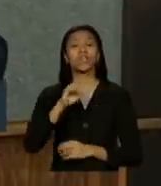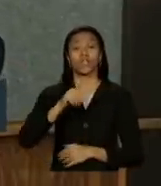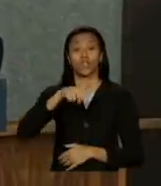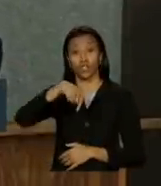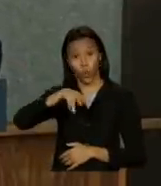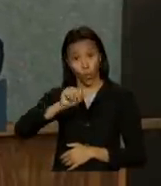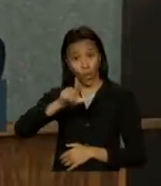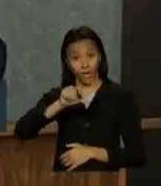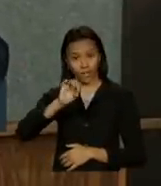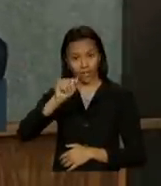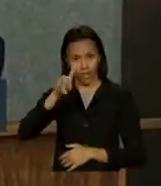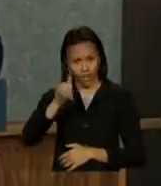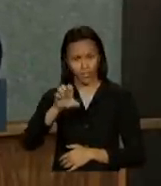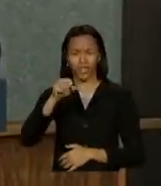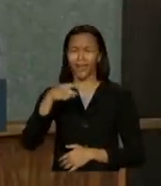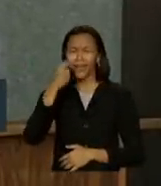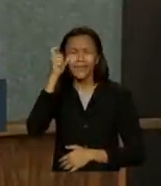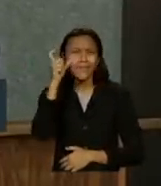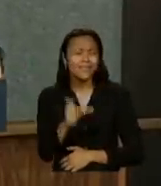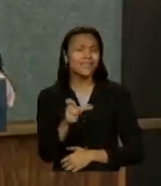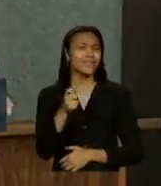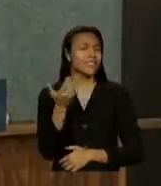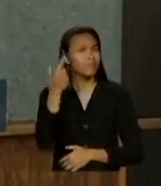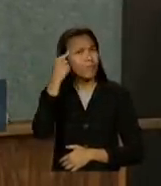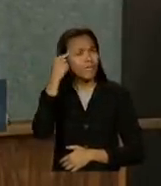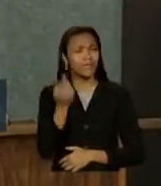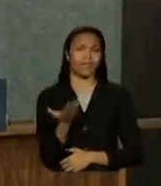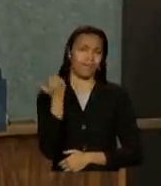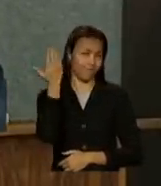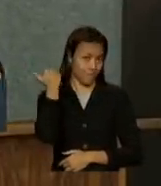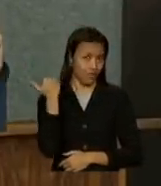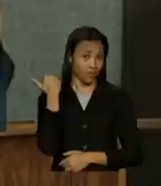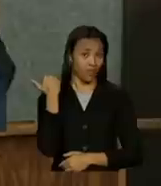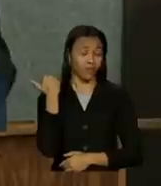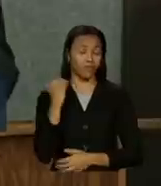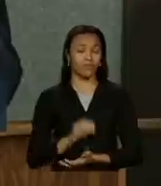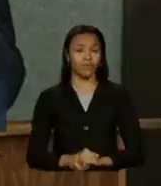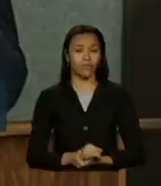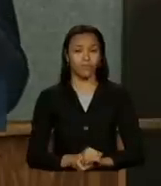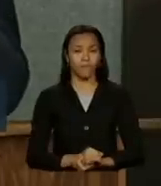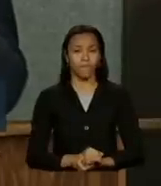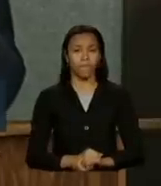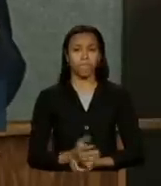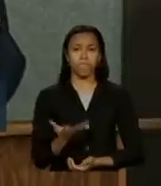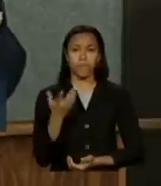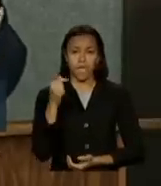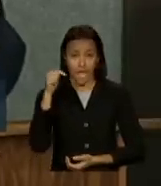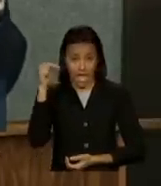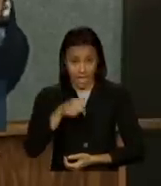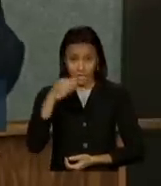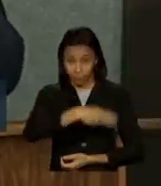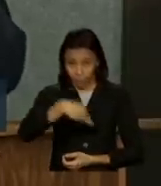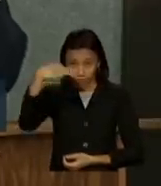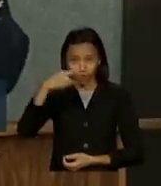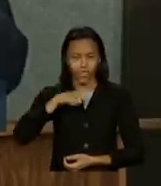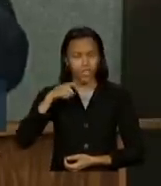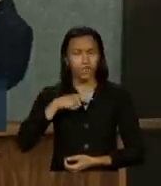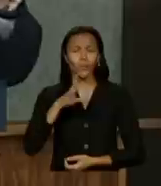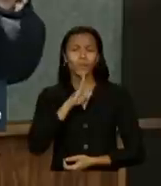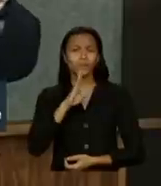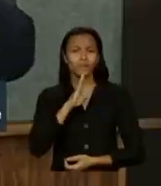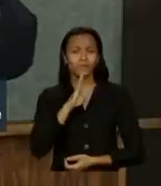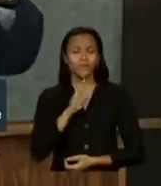que se a gente olha que naquela época tá certo esse Ministro teve o saber fez